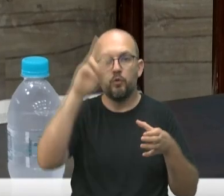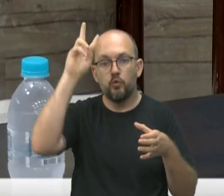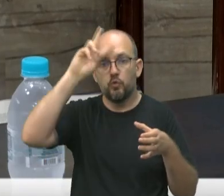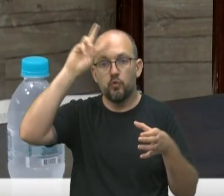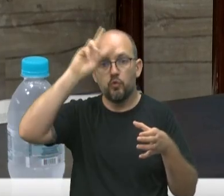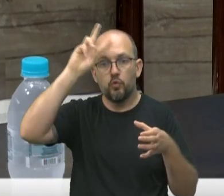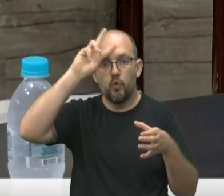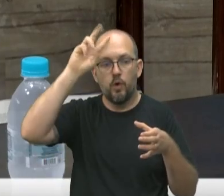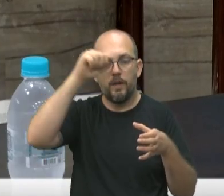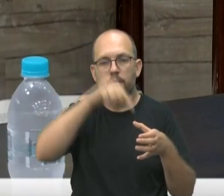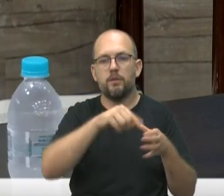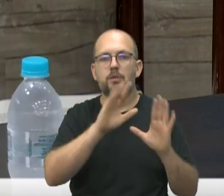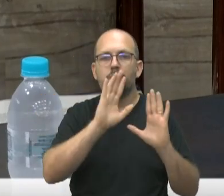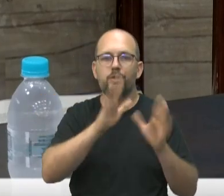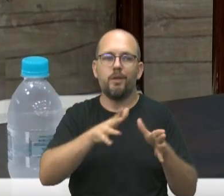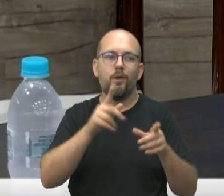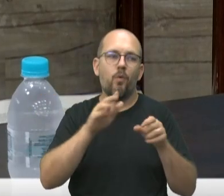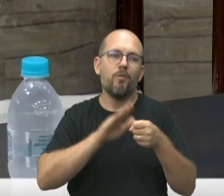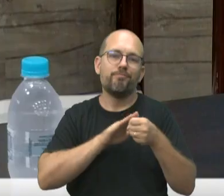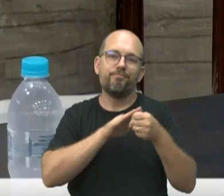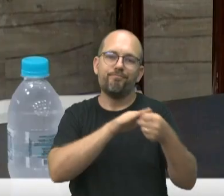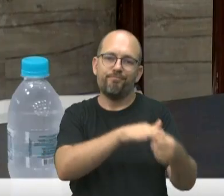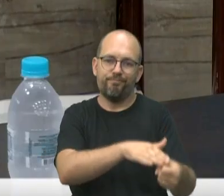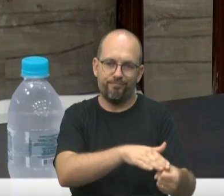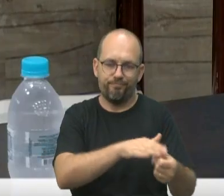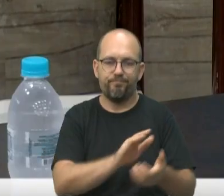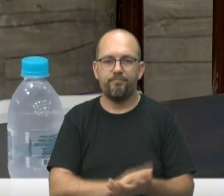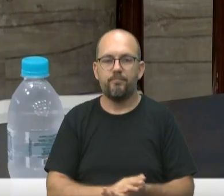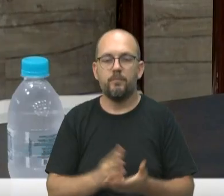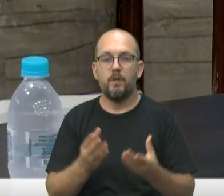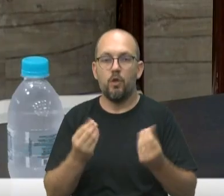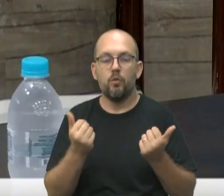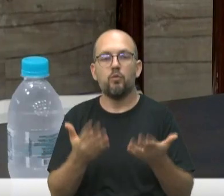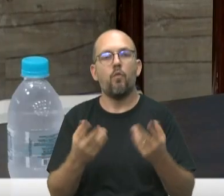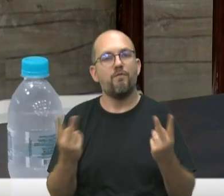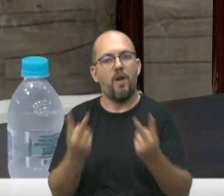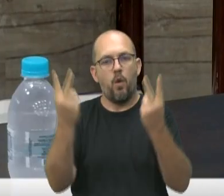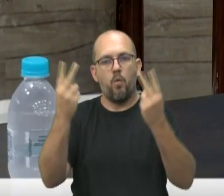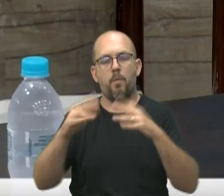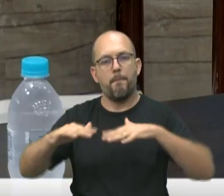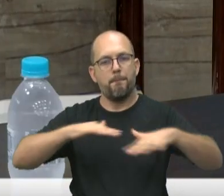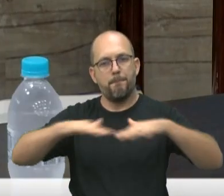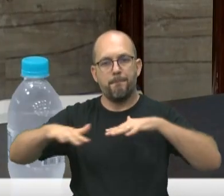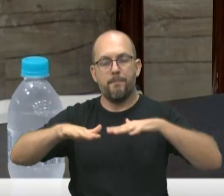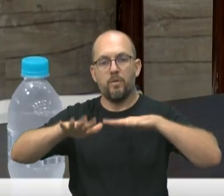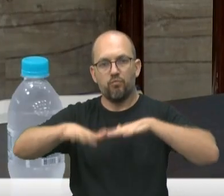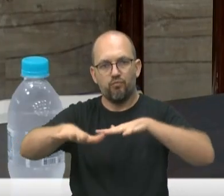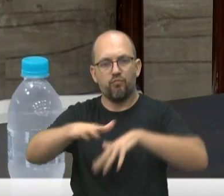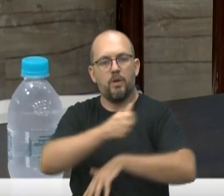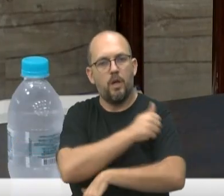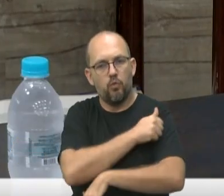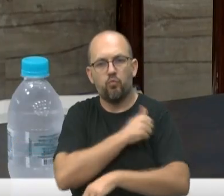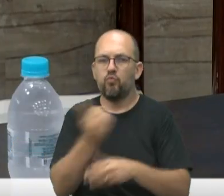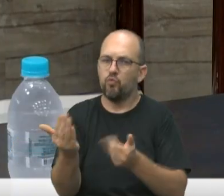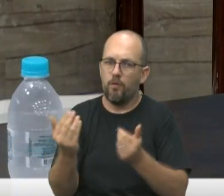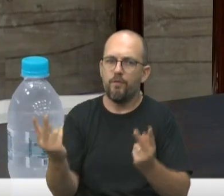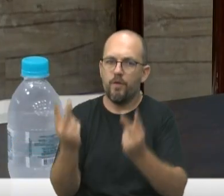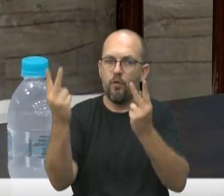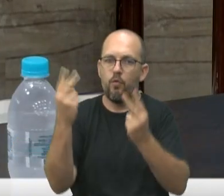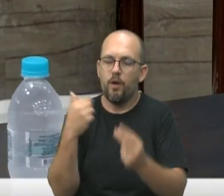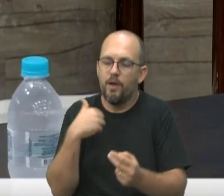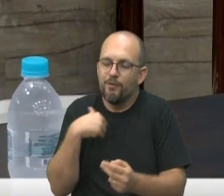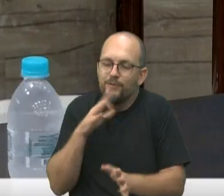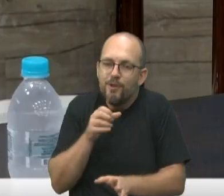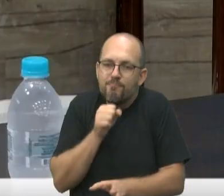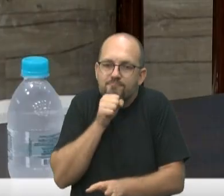historicamente eram discriminados. E eu dou muito valor para o movimento estudantil, dou muito valor para a juventude. Já estou ficando um pouco